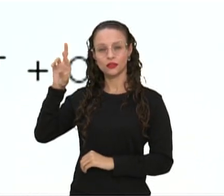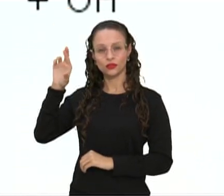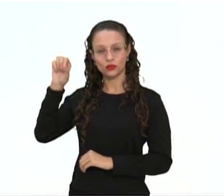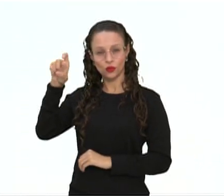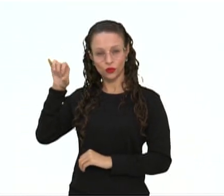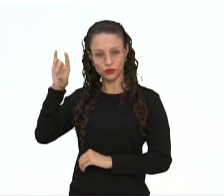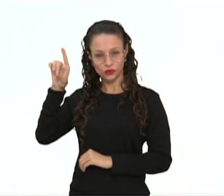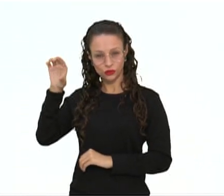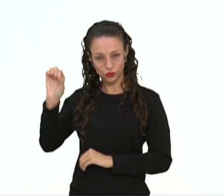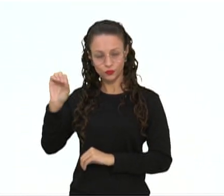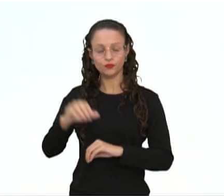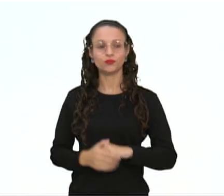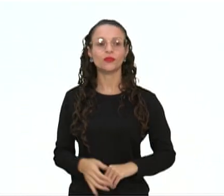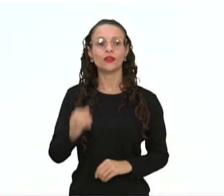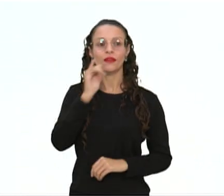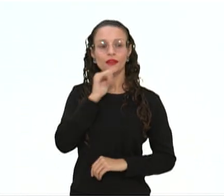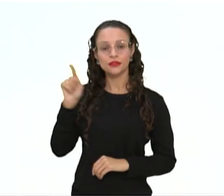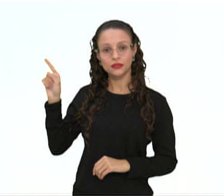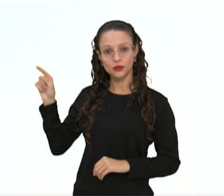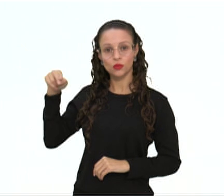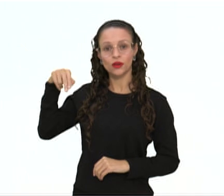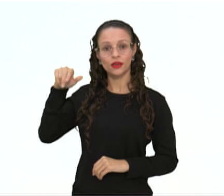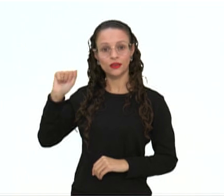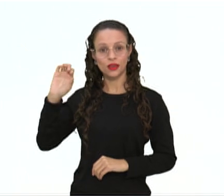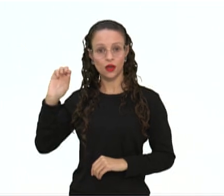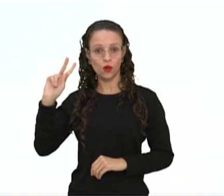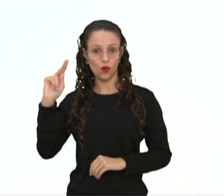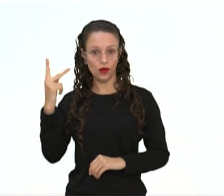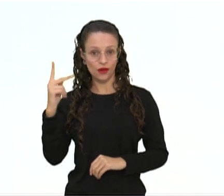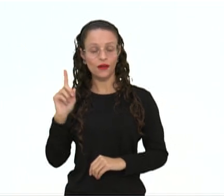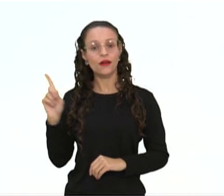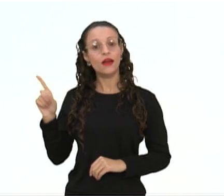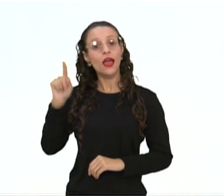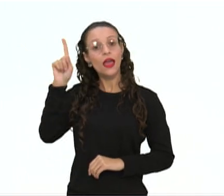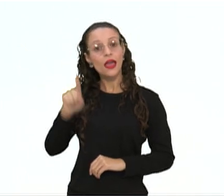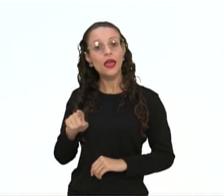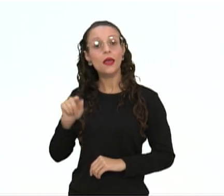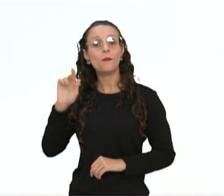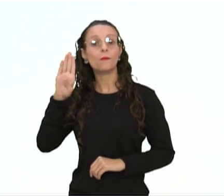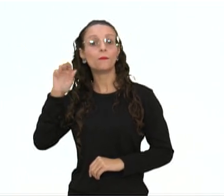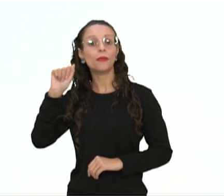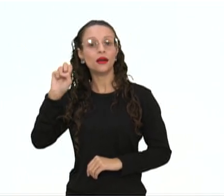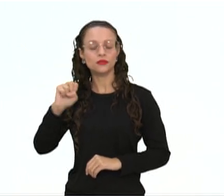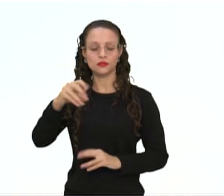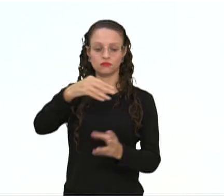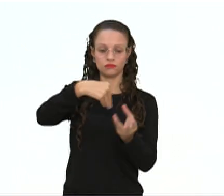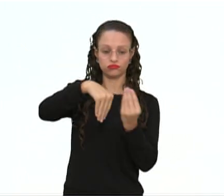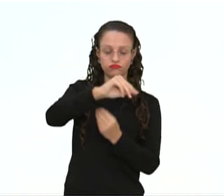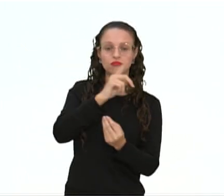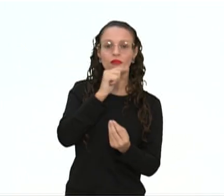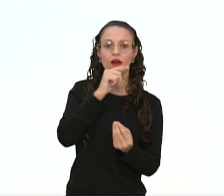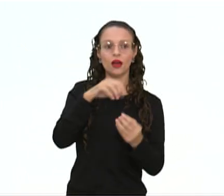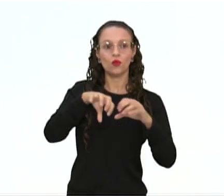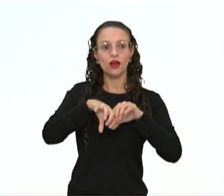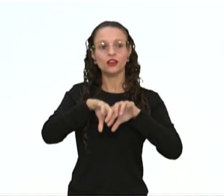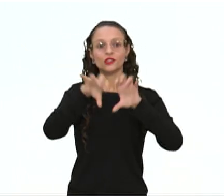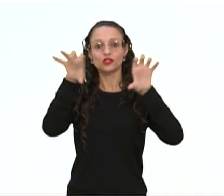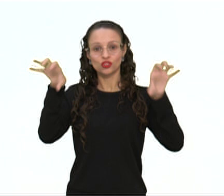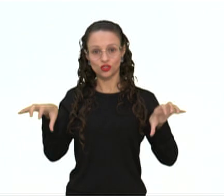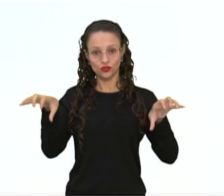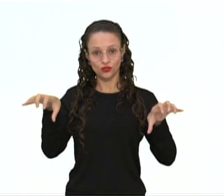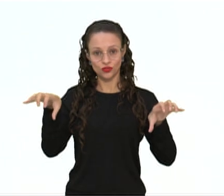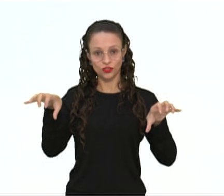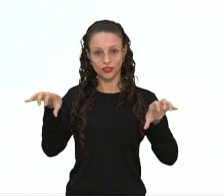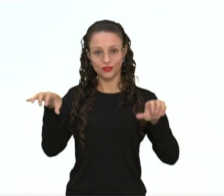Por exemplo aqui, NaOH, hidróxido de sódio, é uma base. Quando eu coloco ela na água, ela se divide em